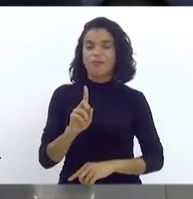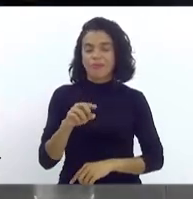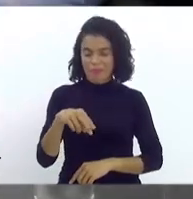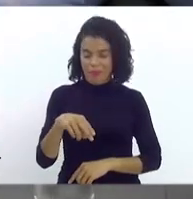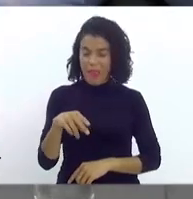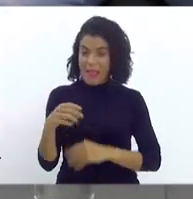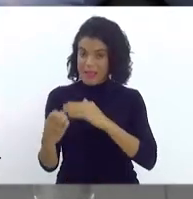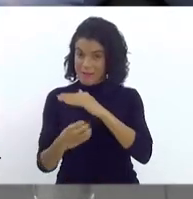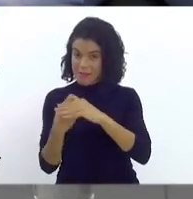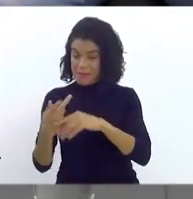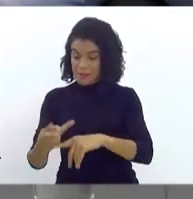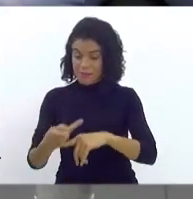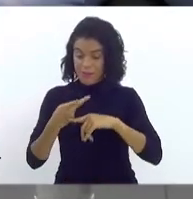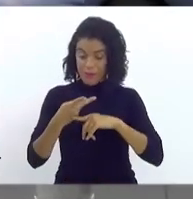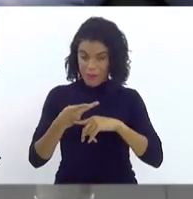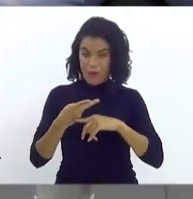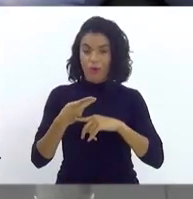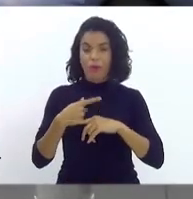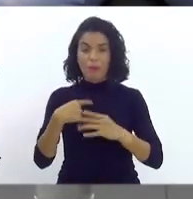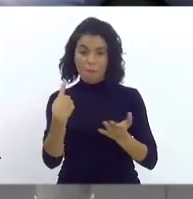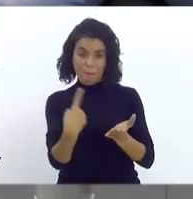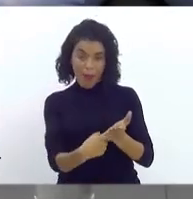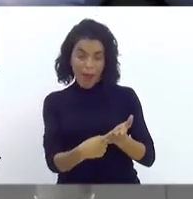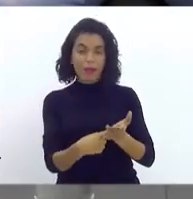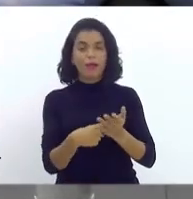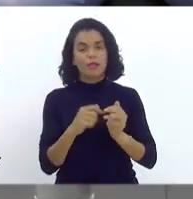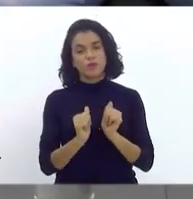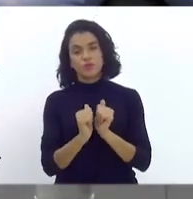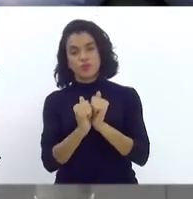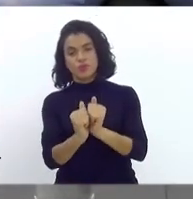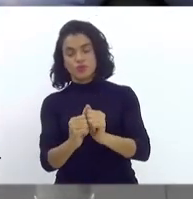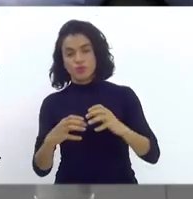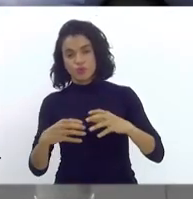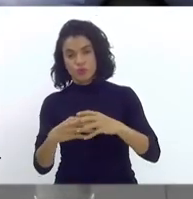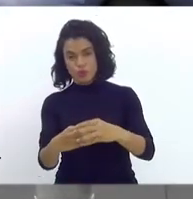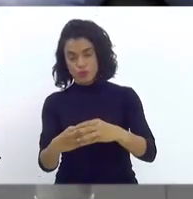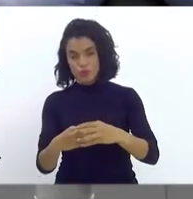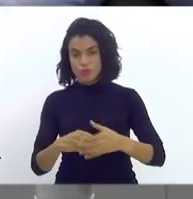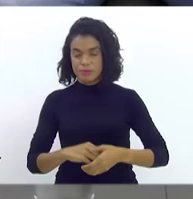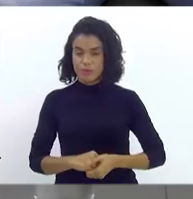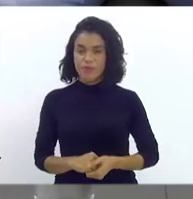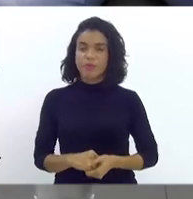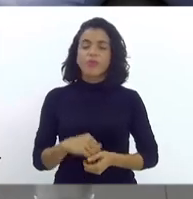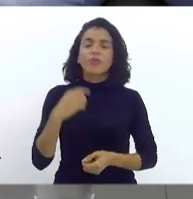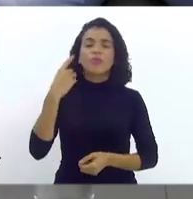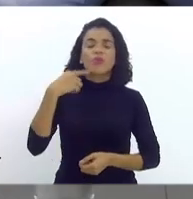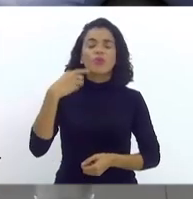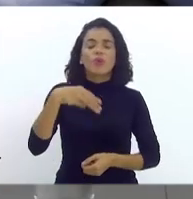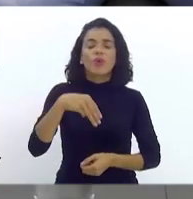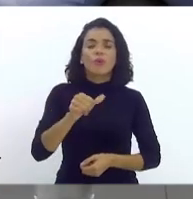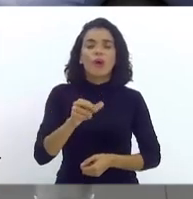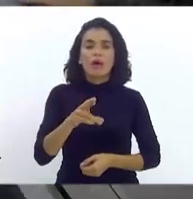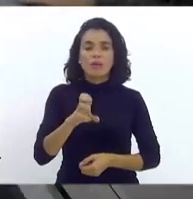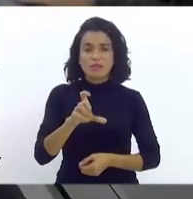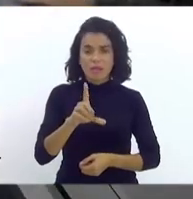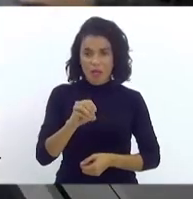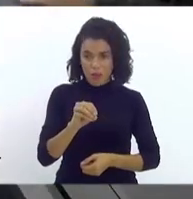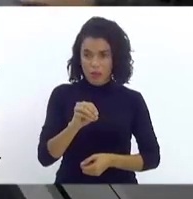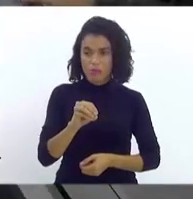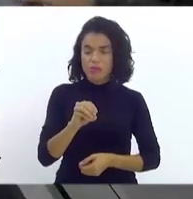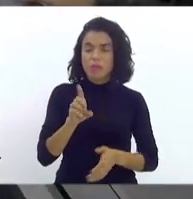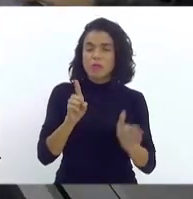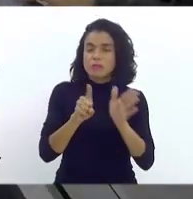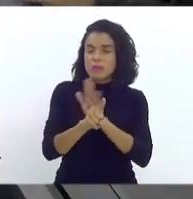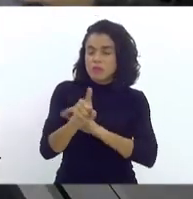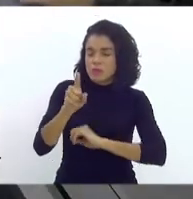nós agendamos e realizamos o operativo juntamente com a concessionária. Doutor Marcelo, me permite uma pergunta, só para ficar